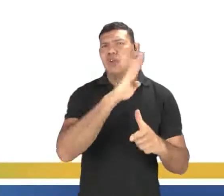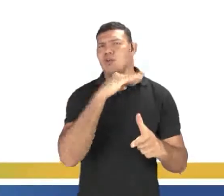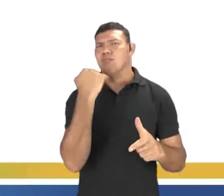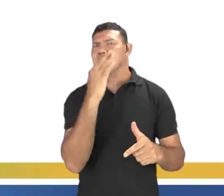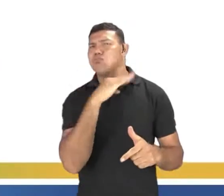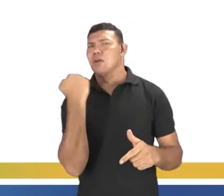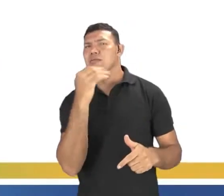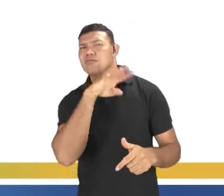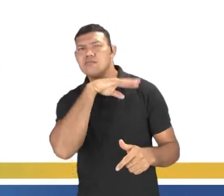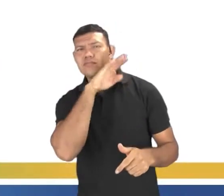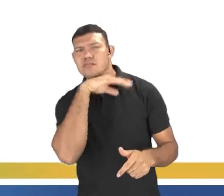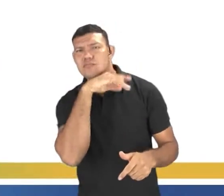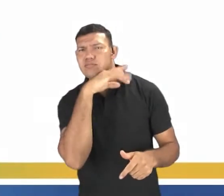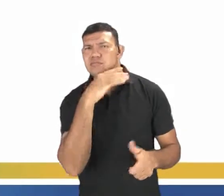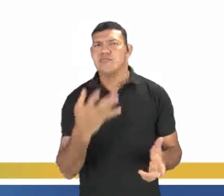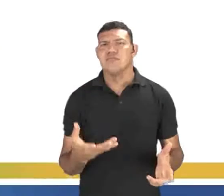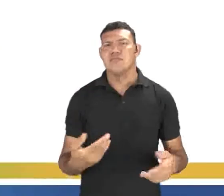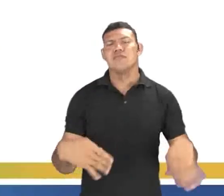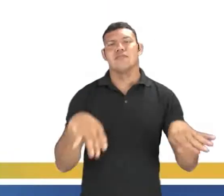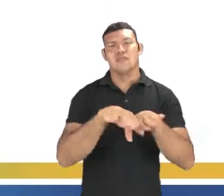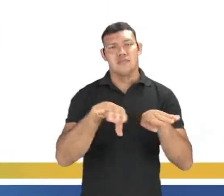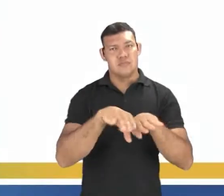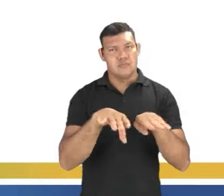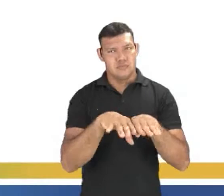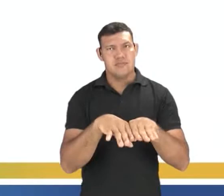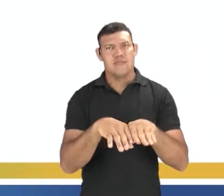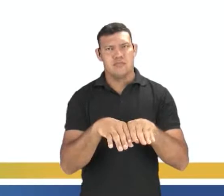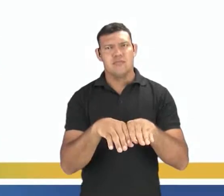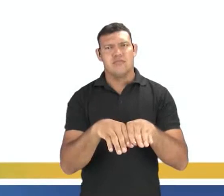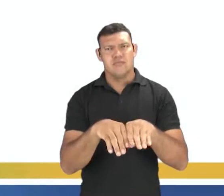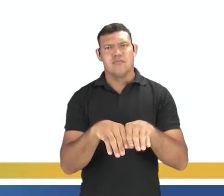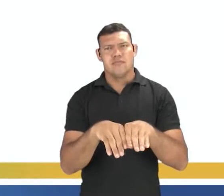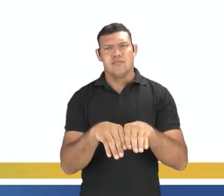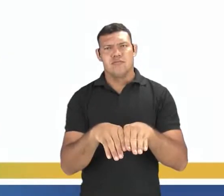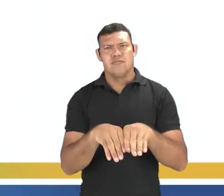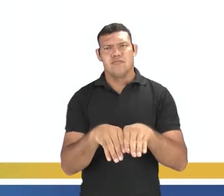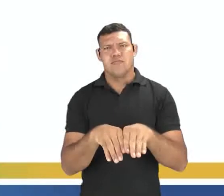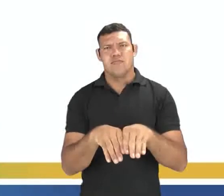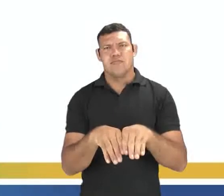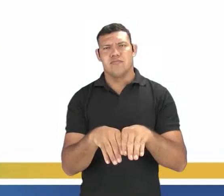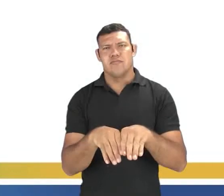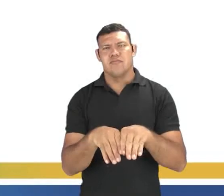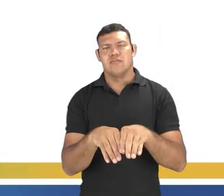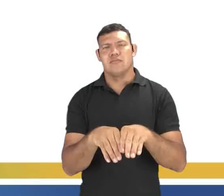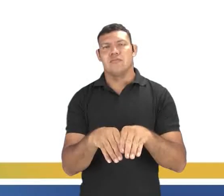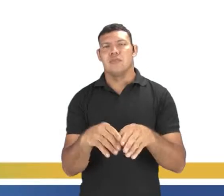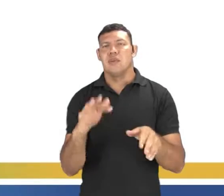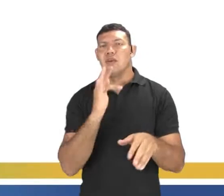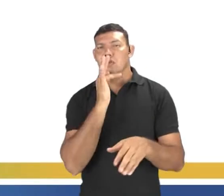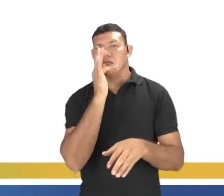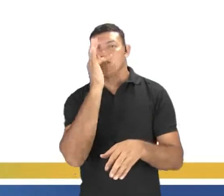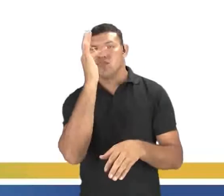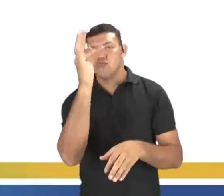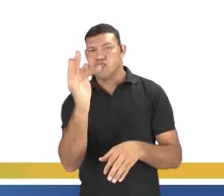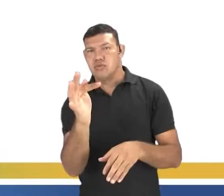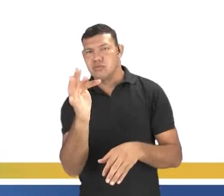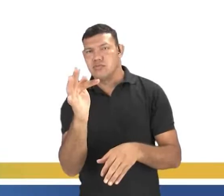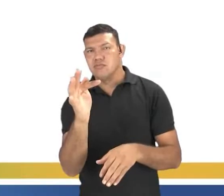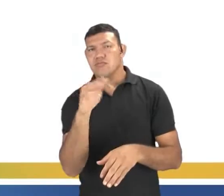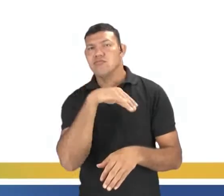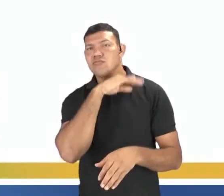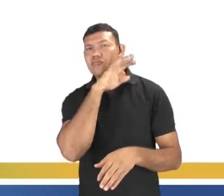animais ou a destruição significativa da flora, a pena é de